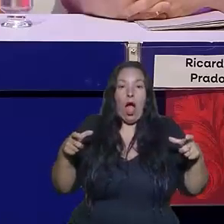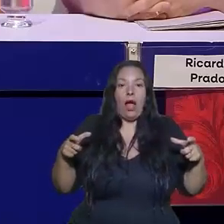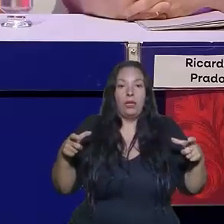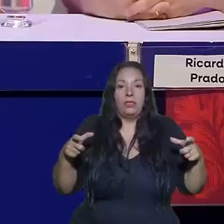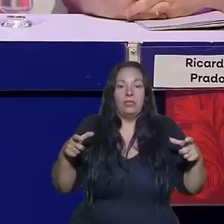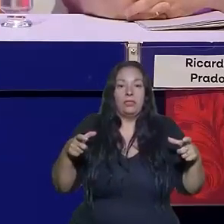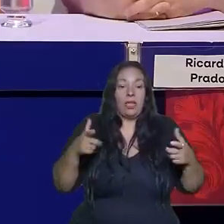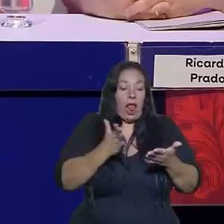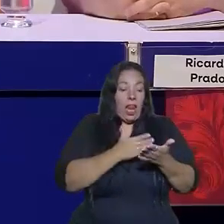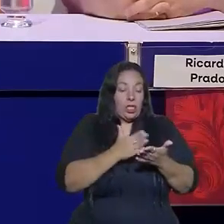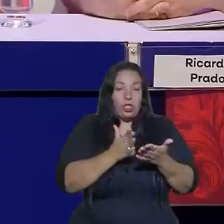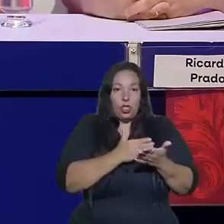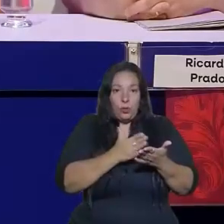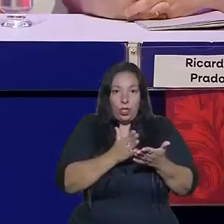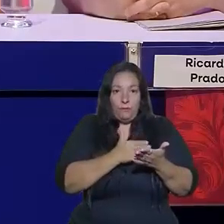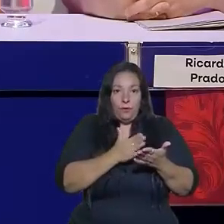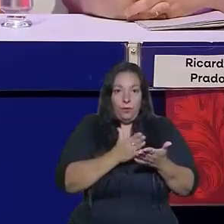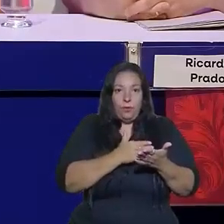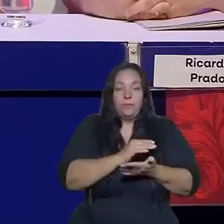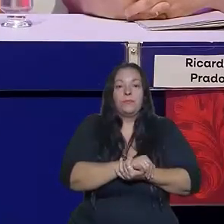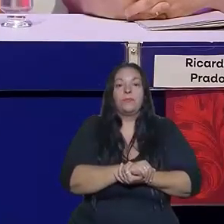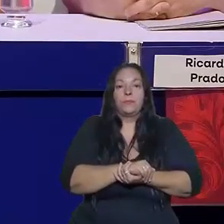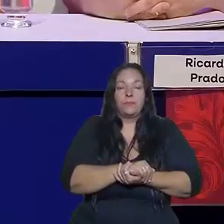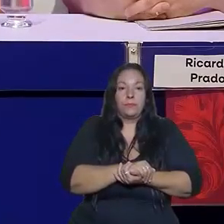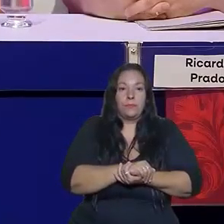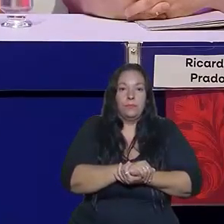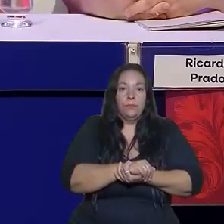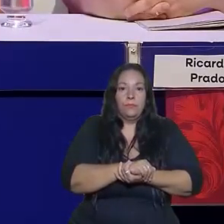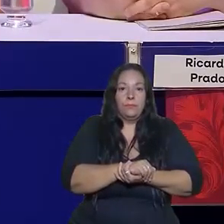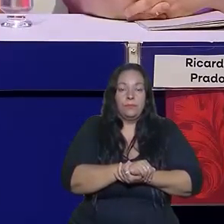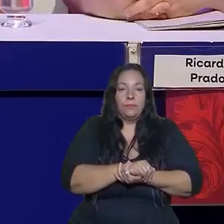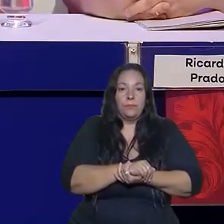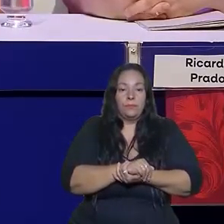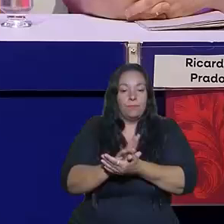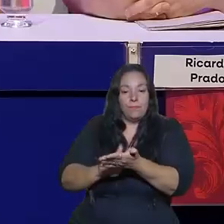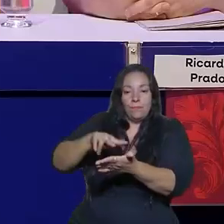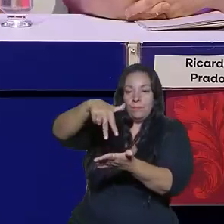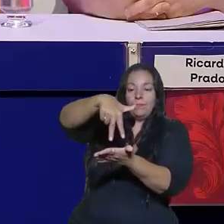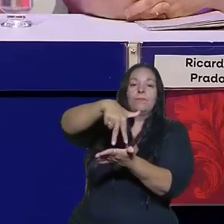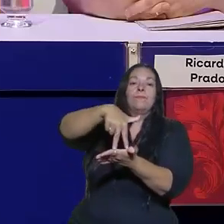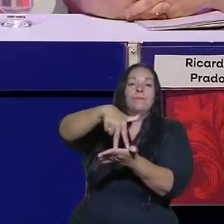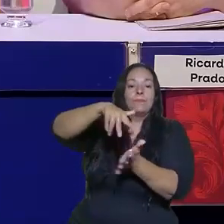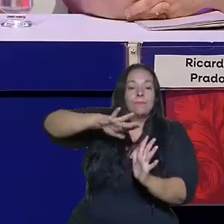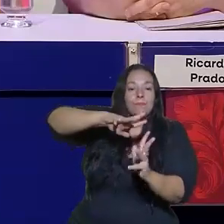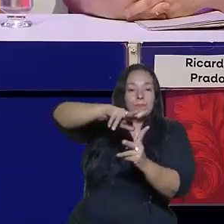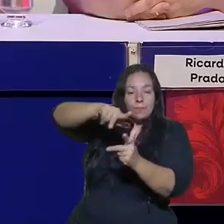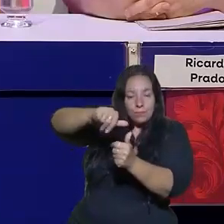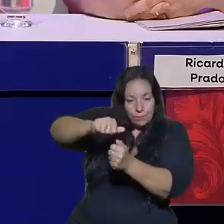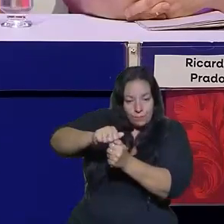lições do livro é da gente se posicionar no mundo como um